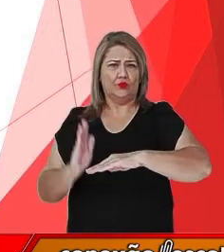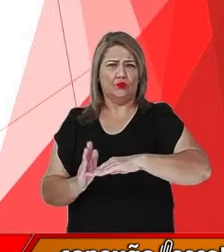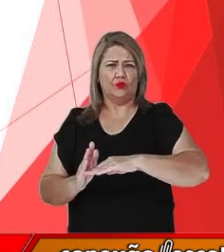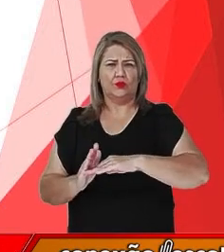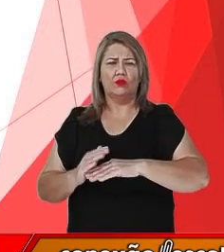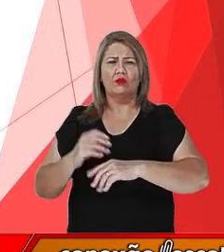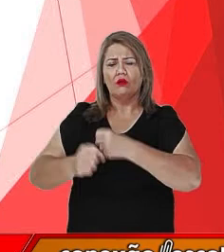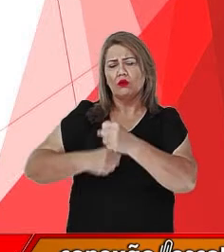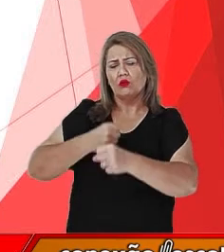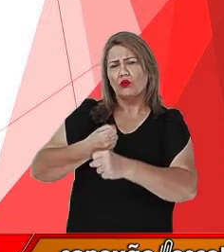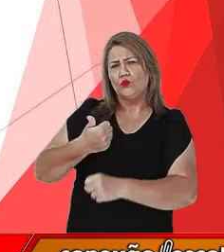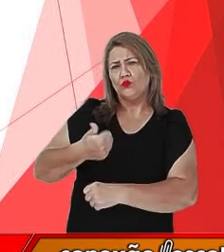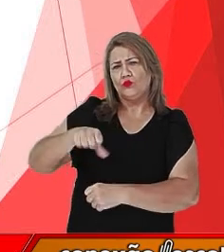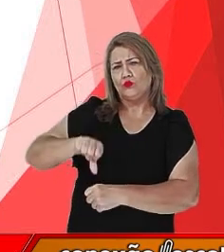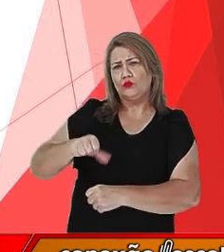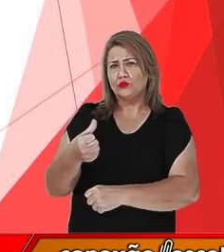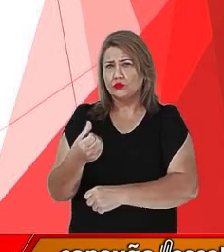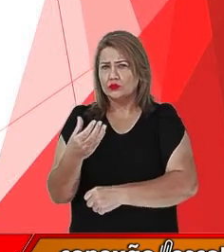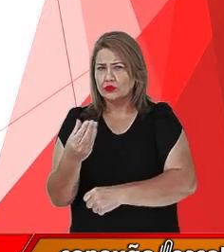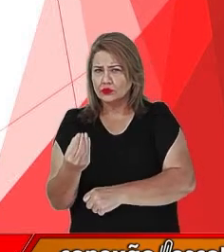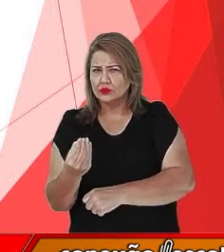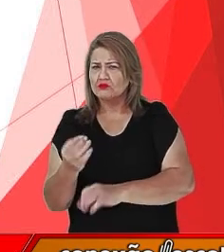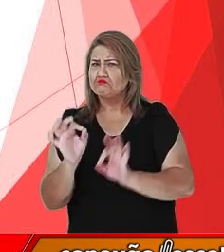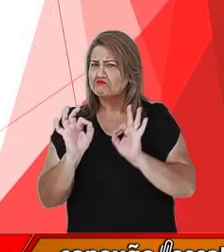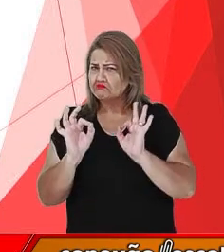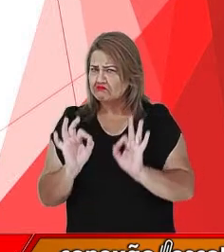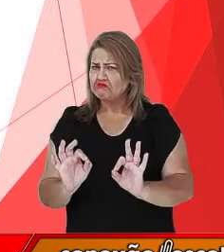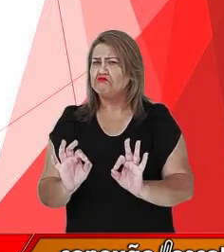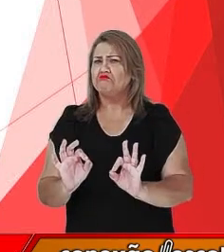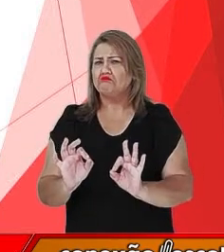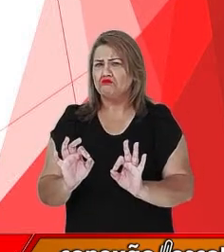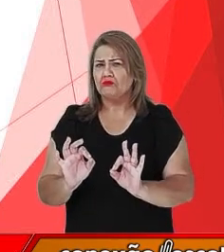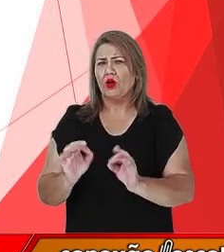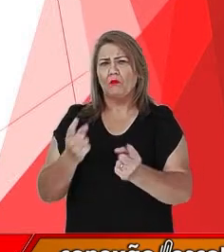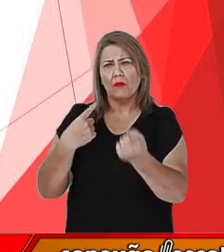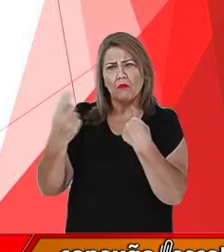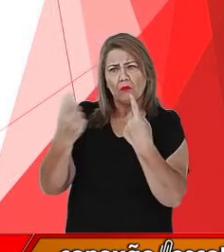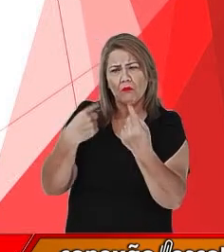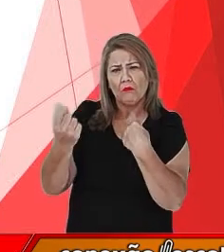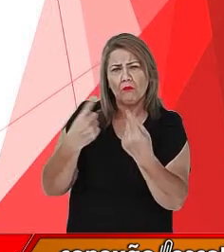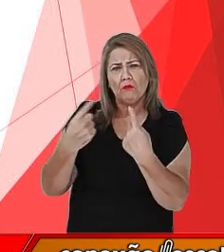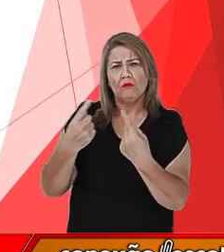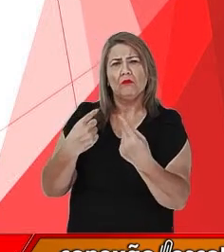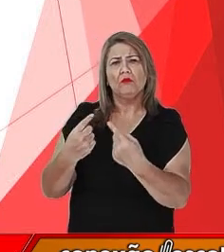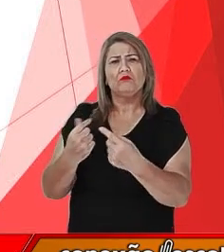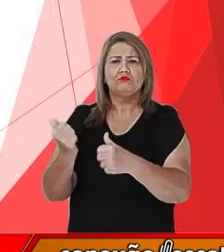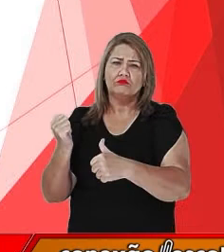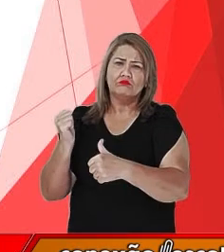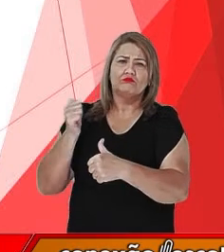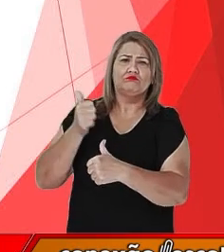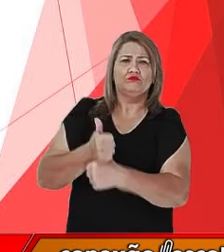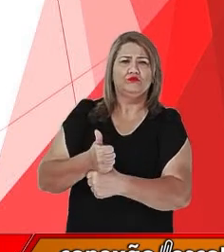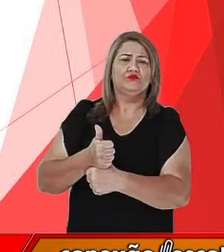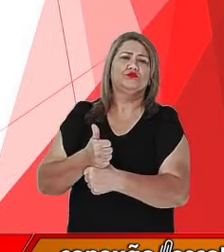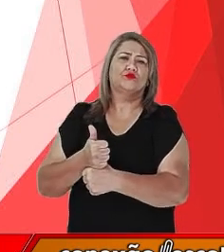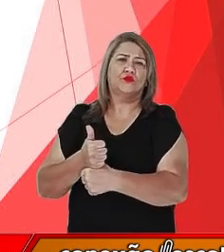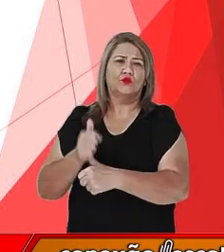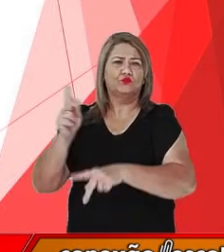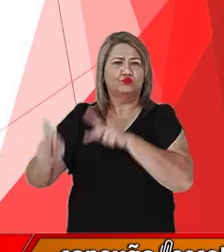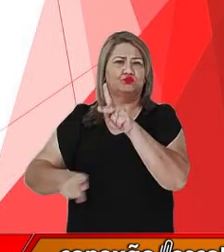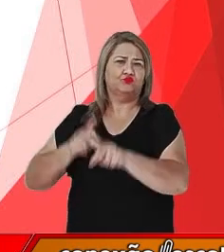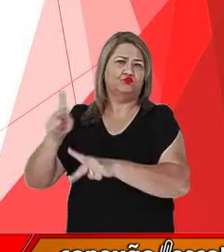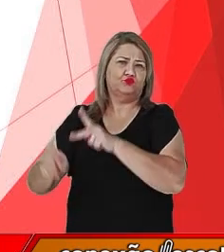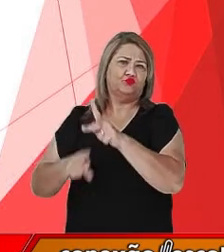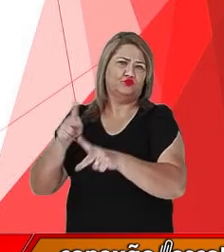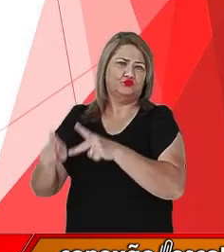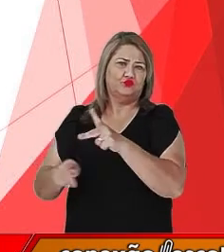de 1960, quando de fato o rodoviarismo vai substituir as